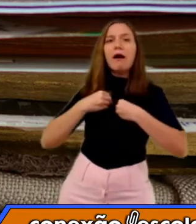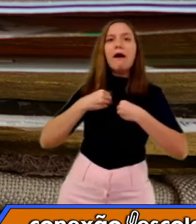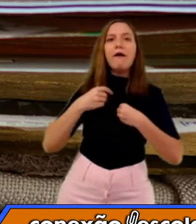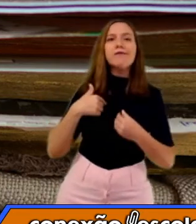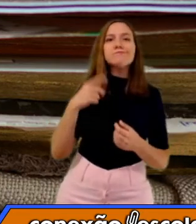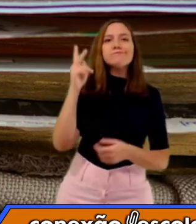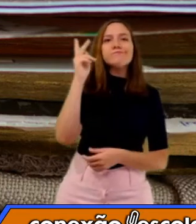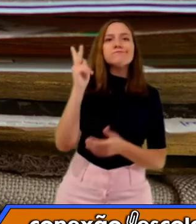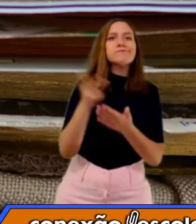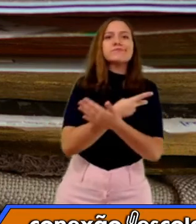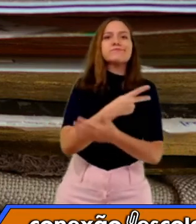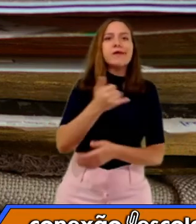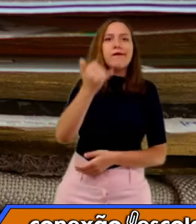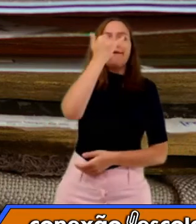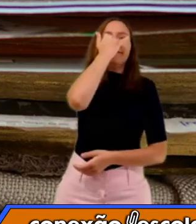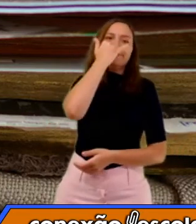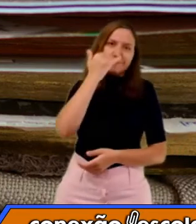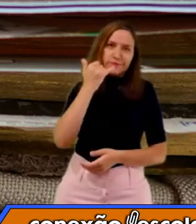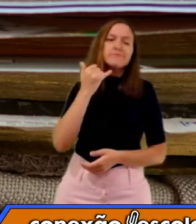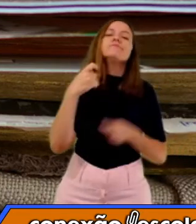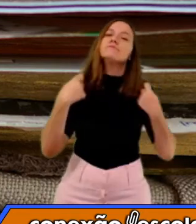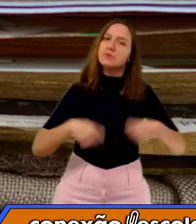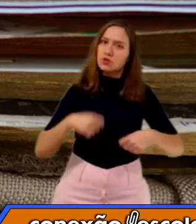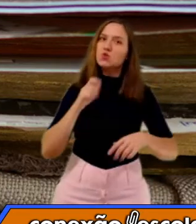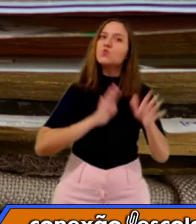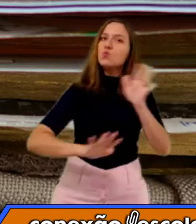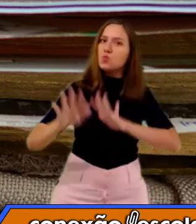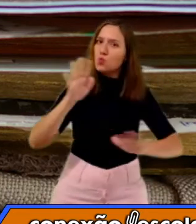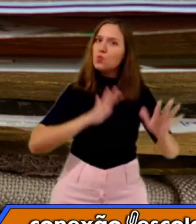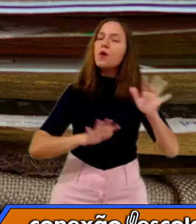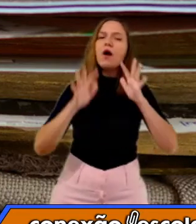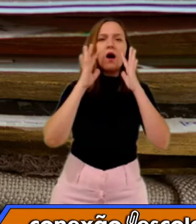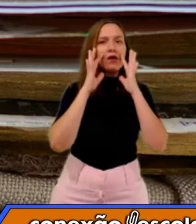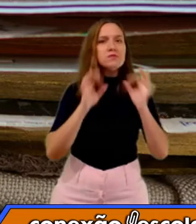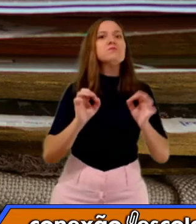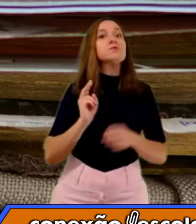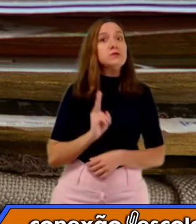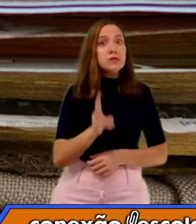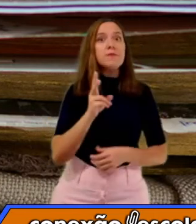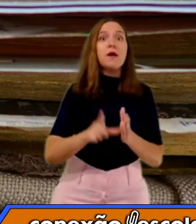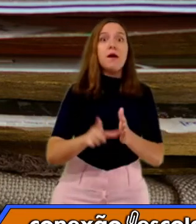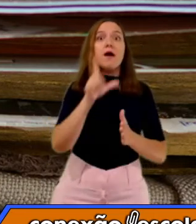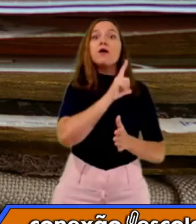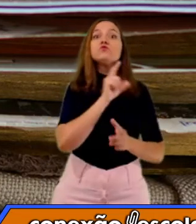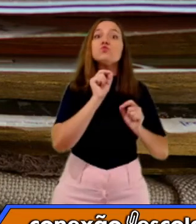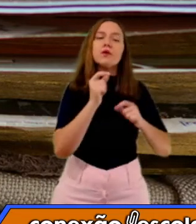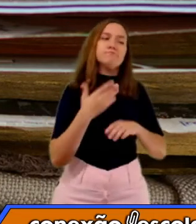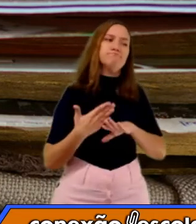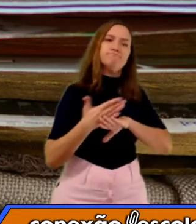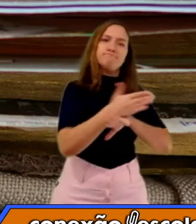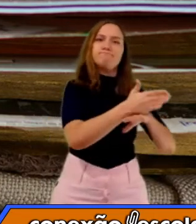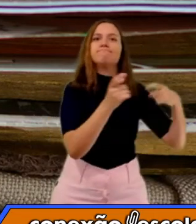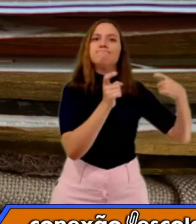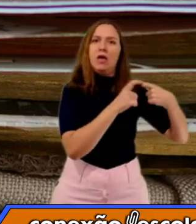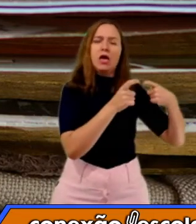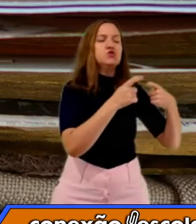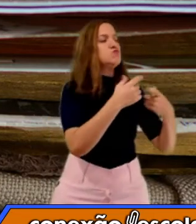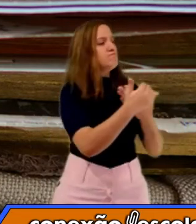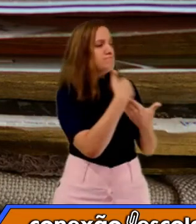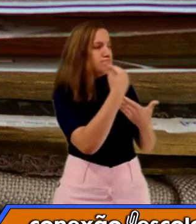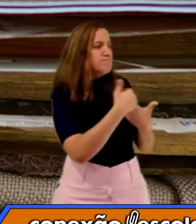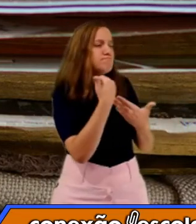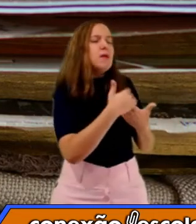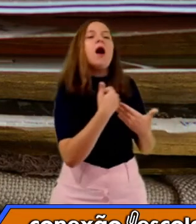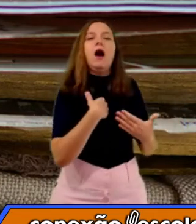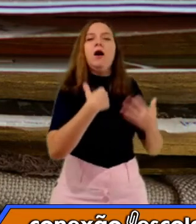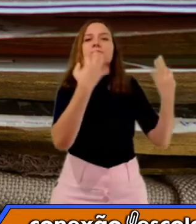às vezes, a gente faz sem observar. Então, nós precisamos, sim, buscar um médico. A bula, ela é um